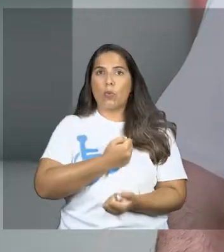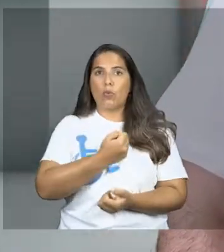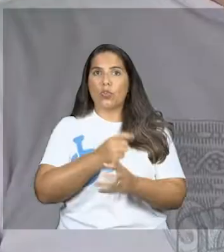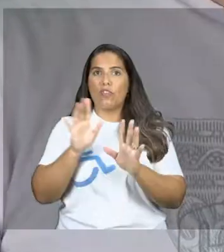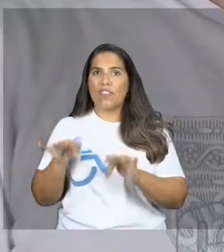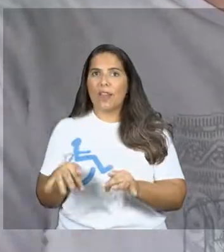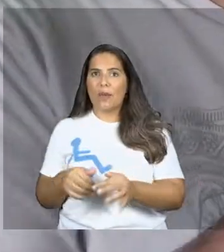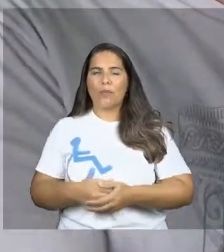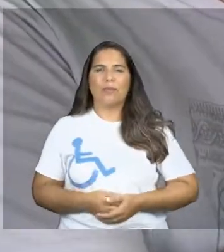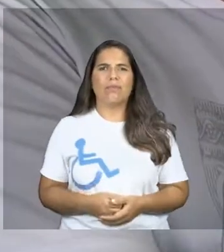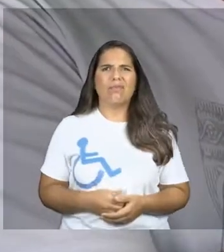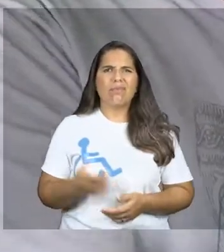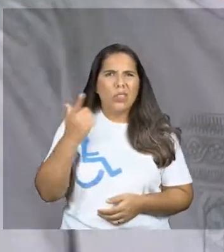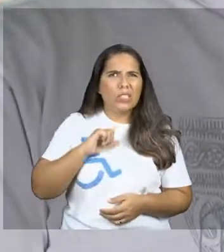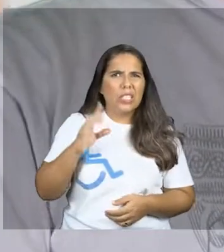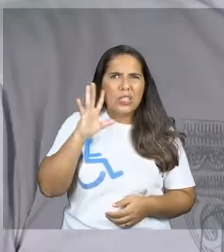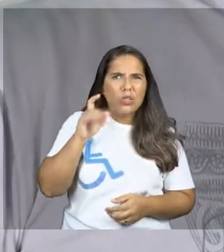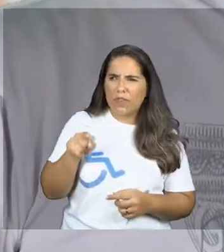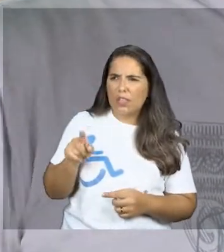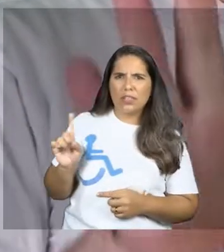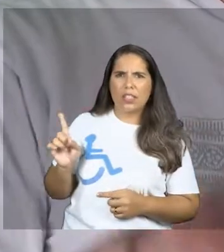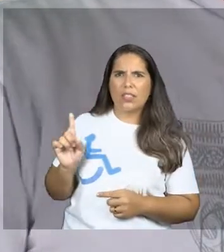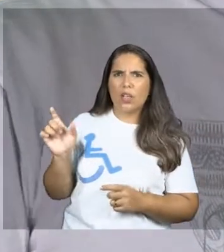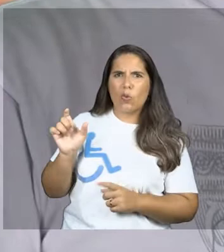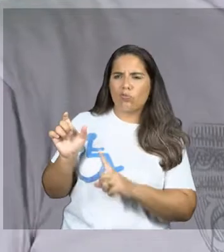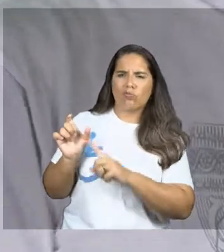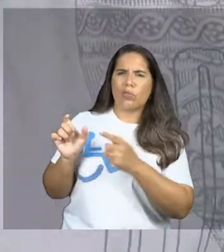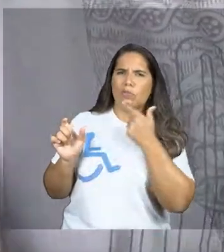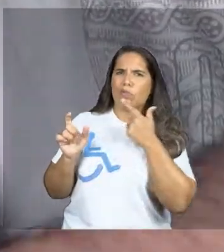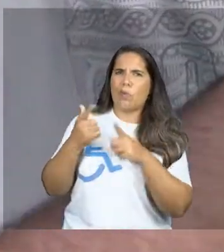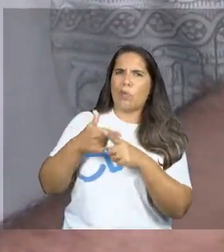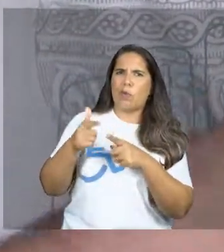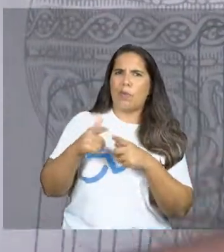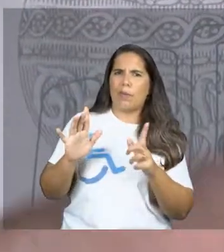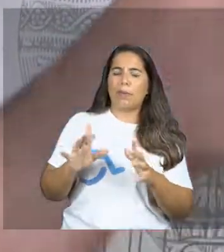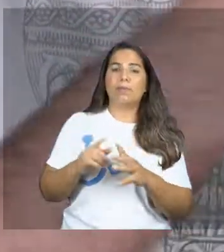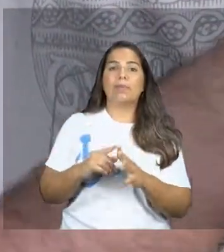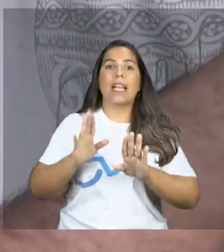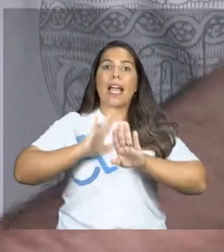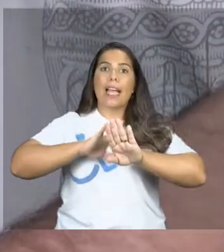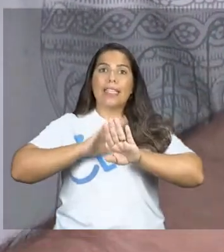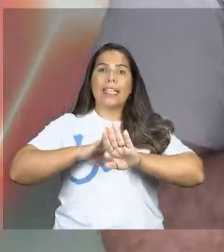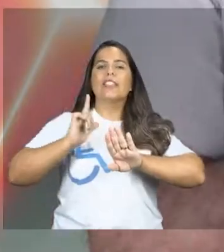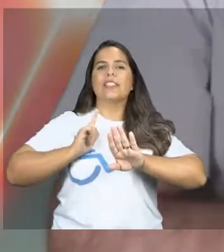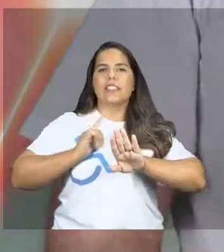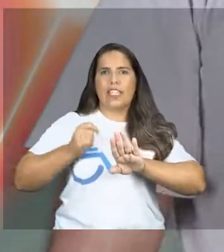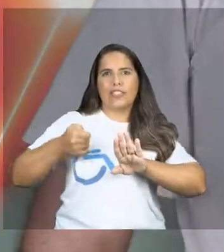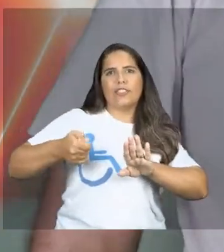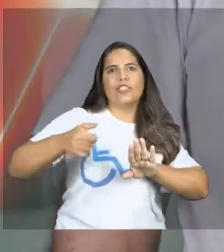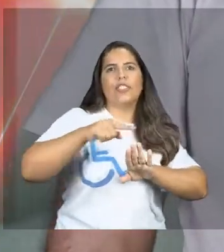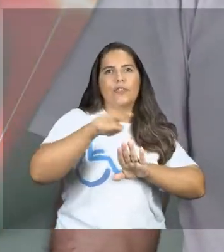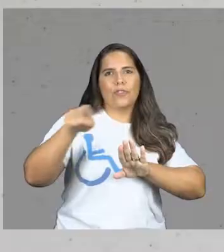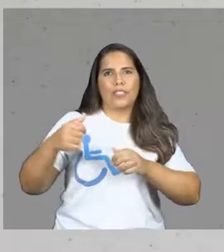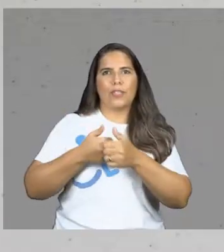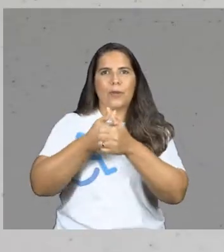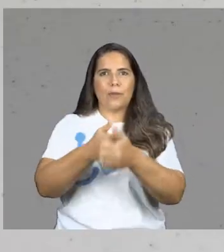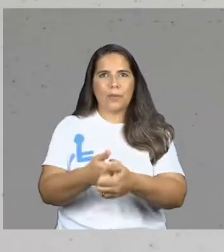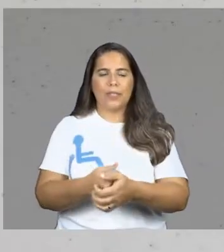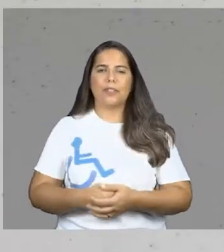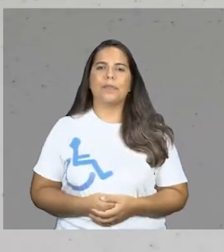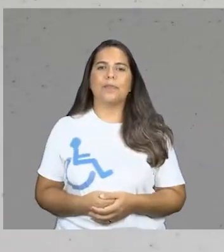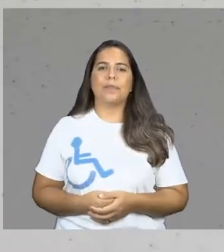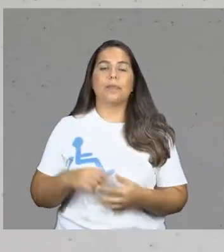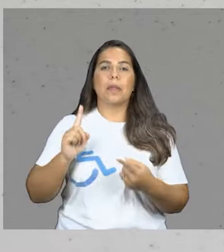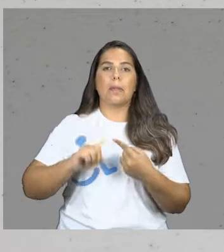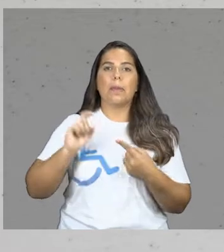pontuação final. Ih, não tá conseguindo resolver esse cartão? Não tem problema. Atrás do cartão tem várias pistas para você seguir. Nesse caso,